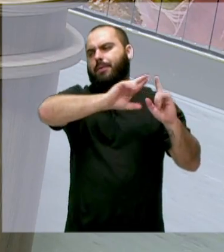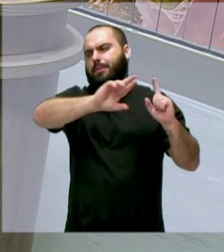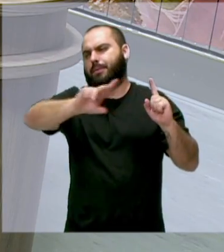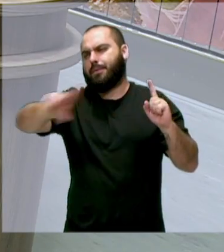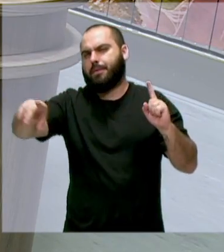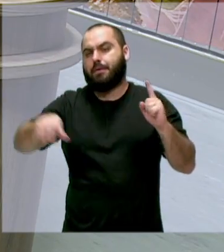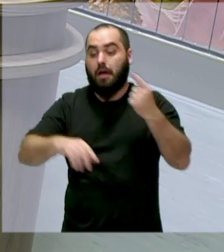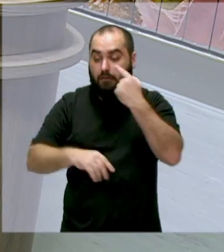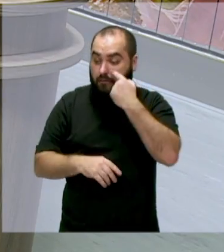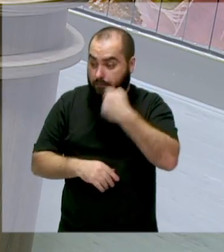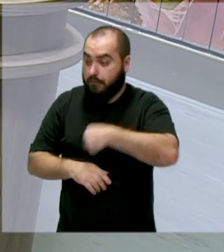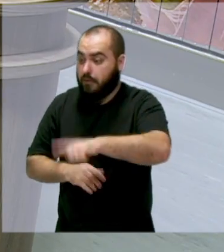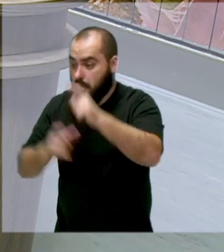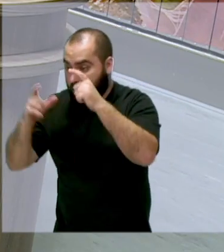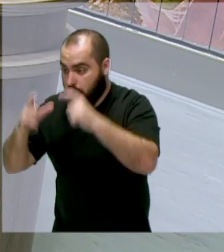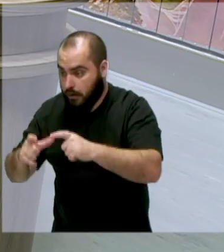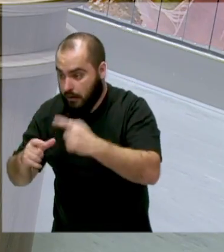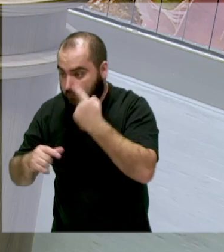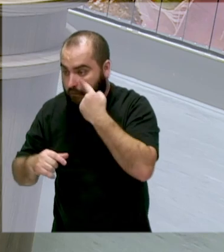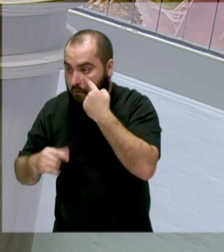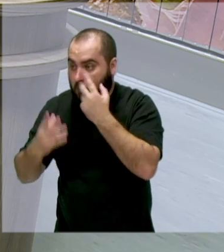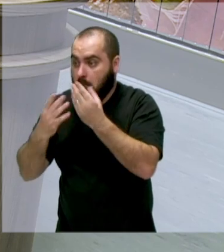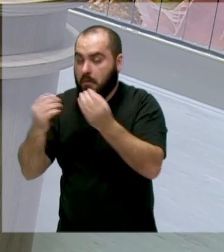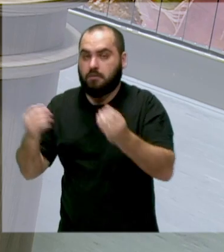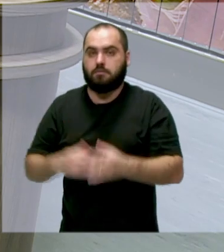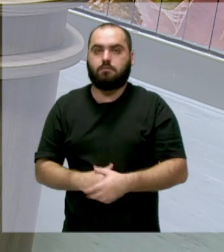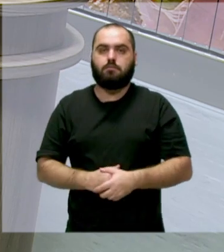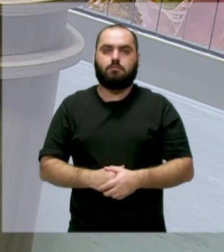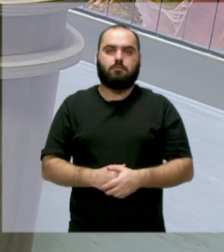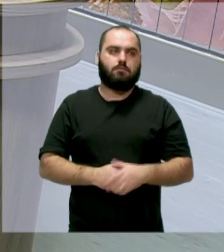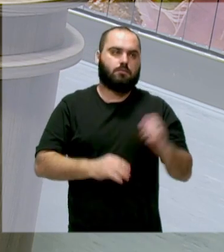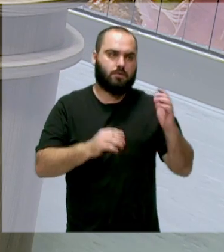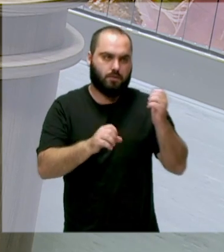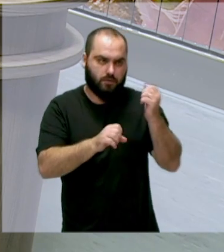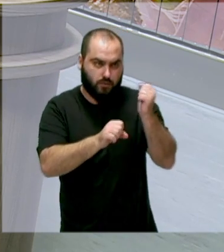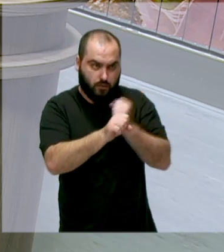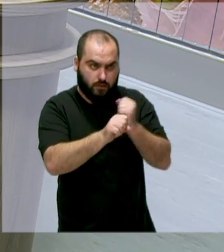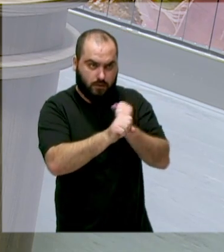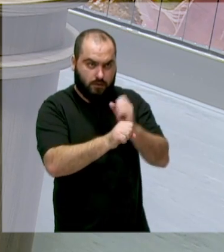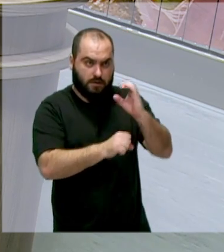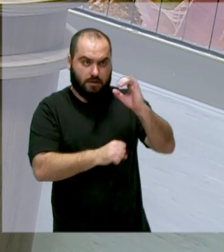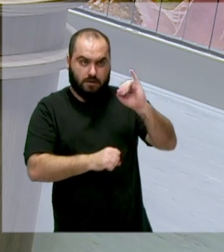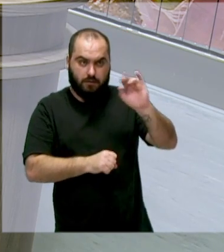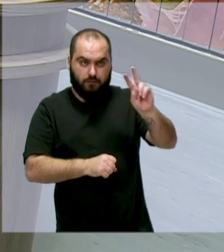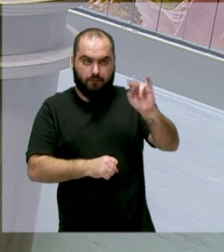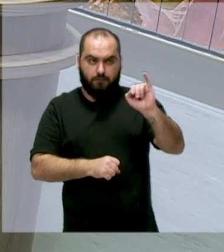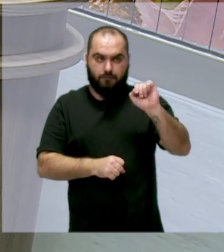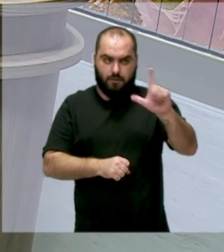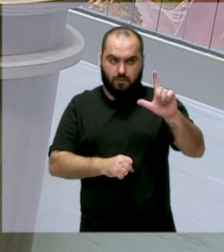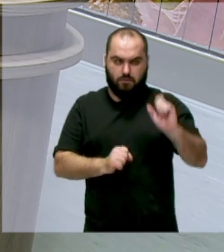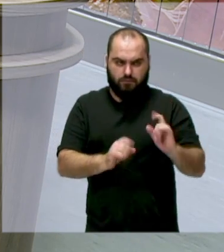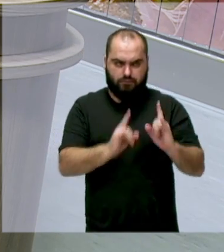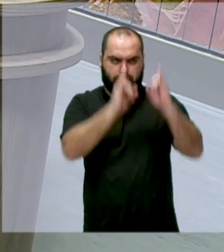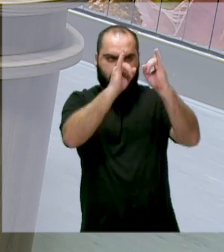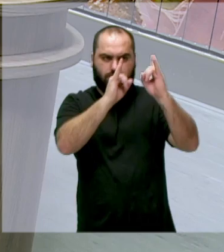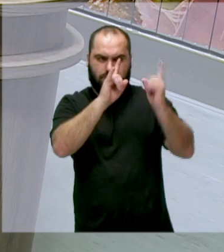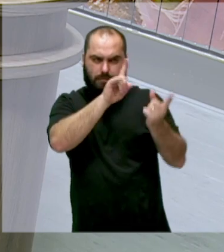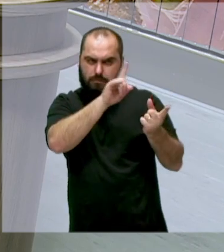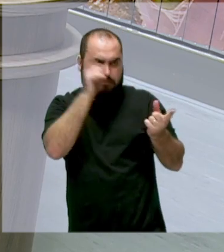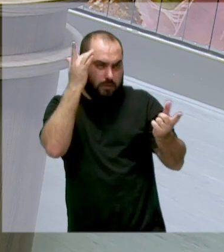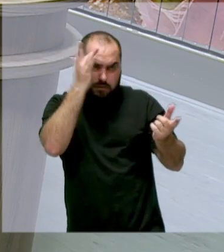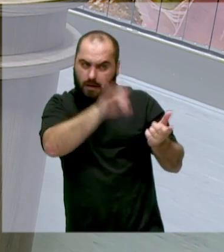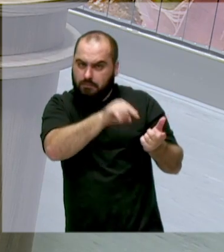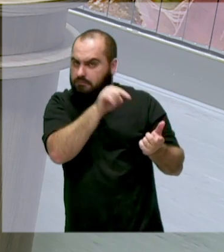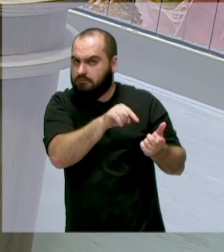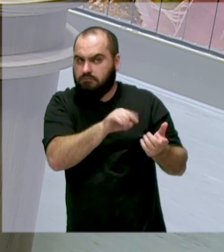bastante focos nesses locais. A construção civil ainda não está totalmente adaptada para fazer até no